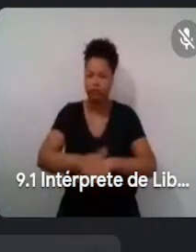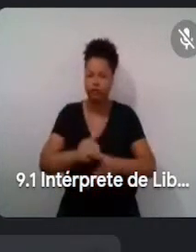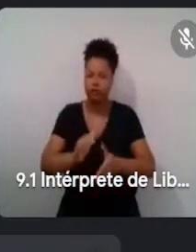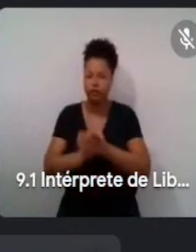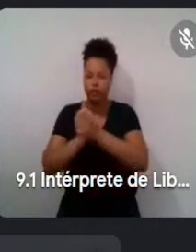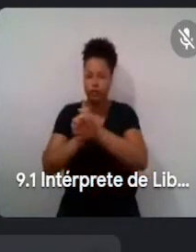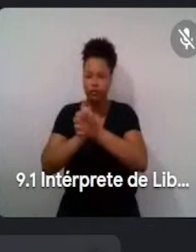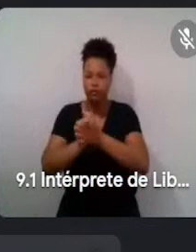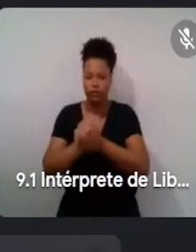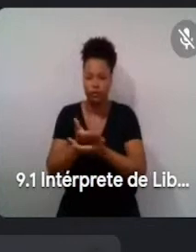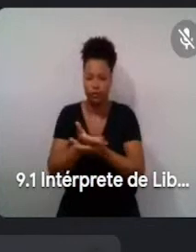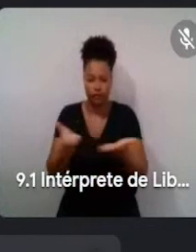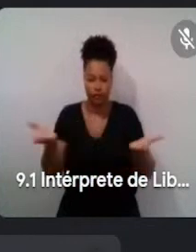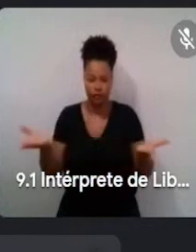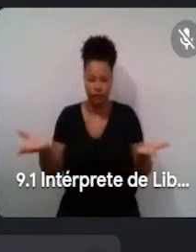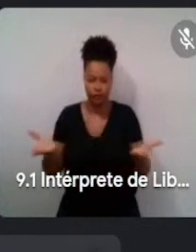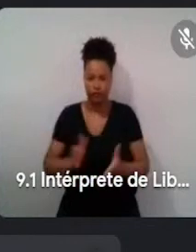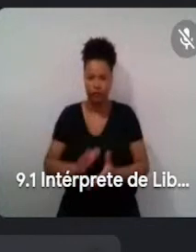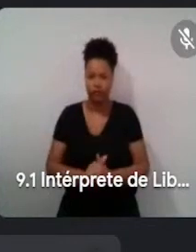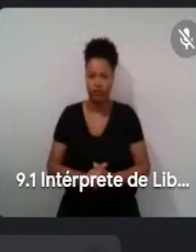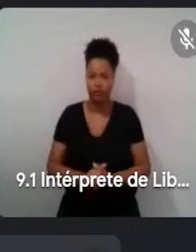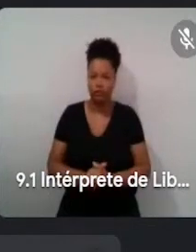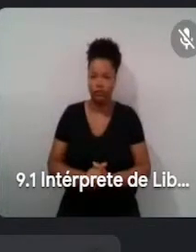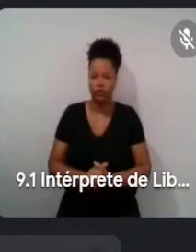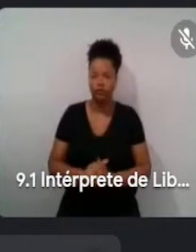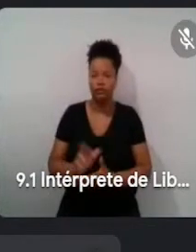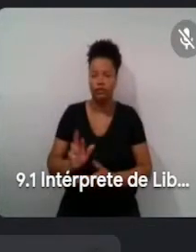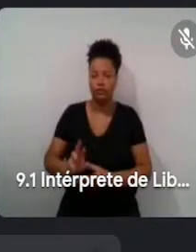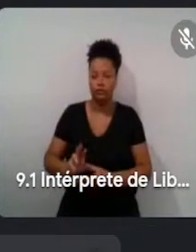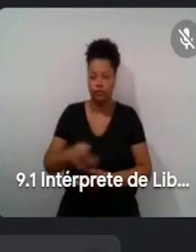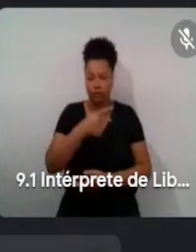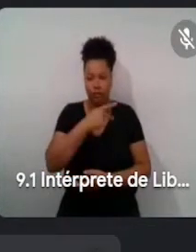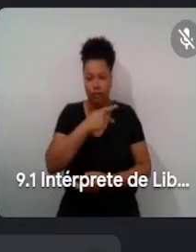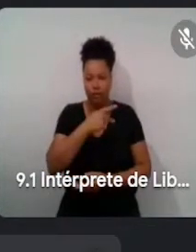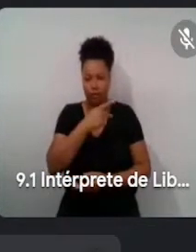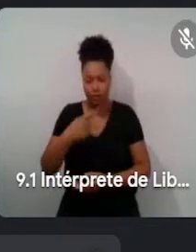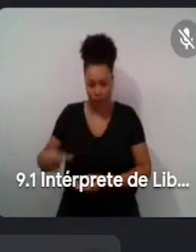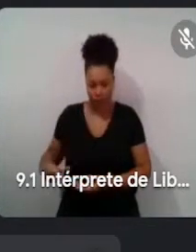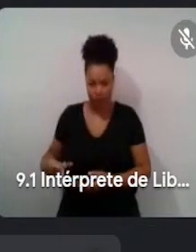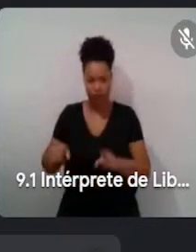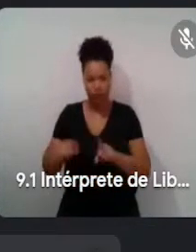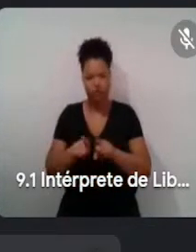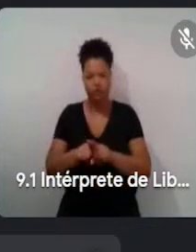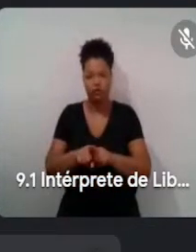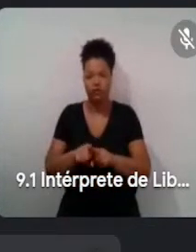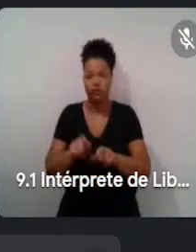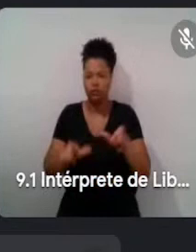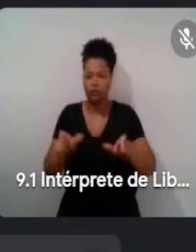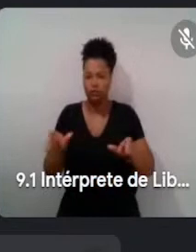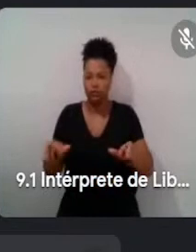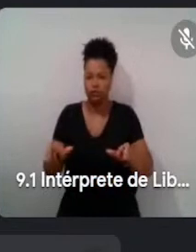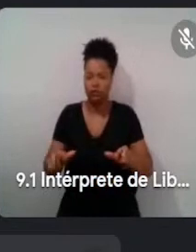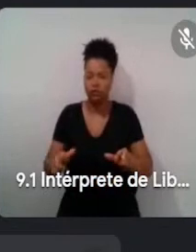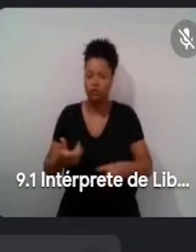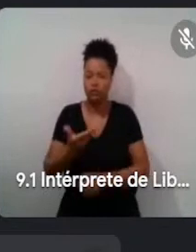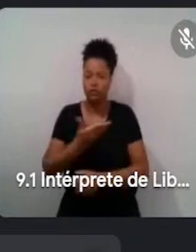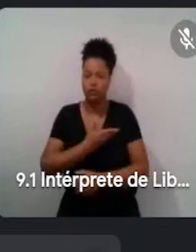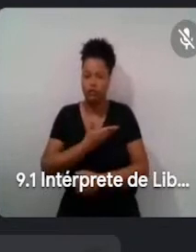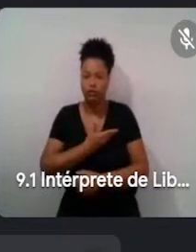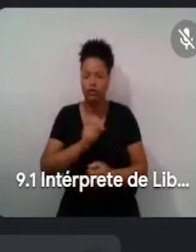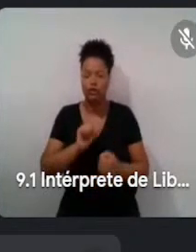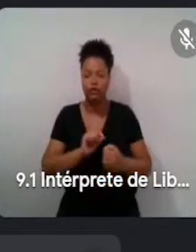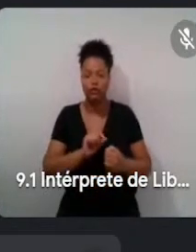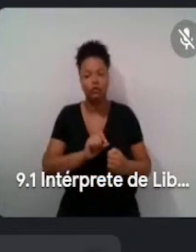a todos, pessoa do presidente e demais. Cumprimentar o colega que fez uma brilhante